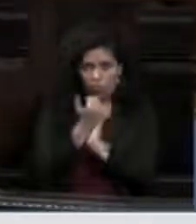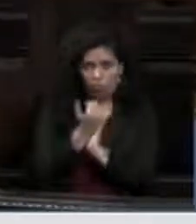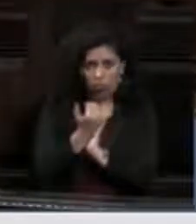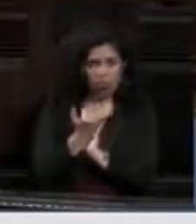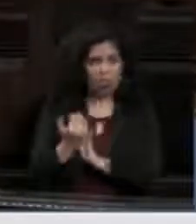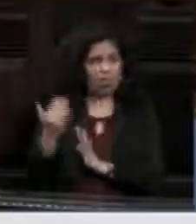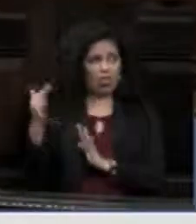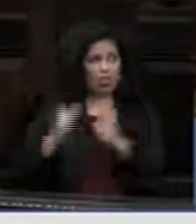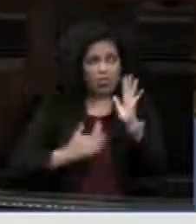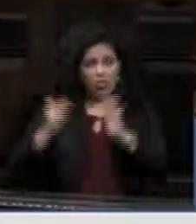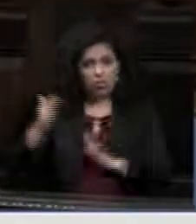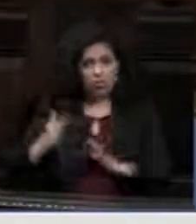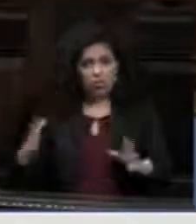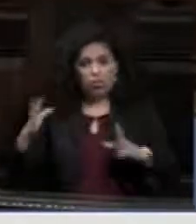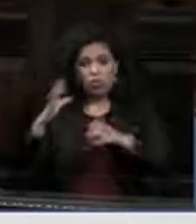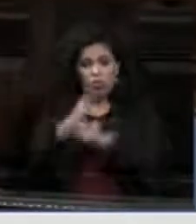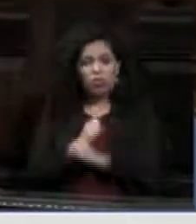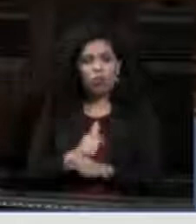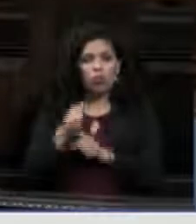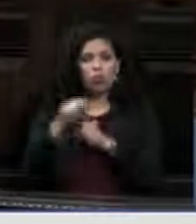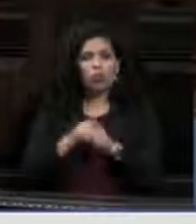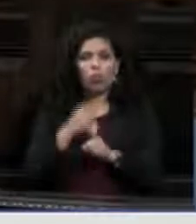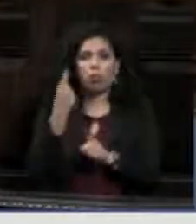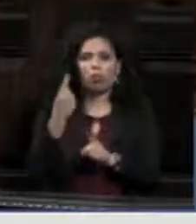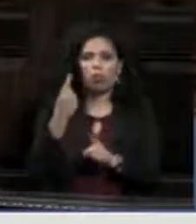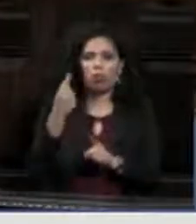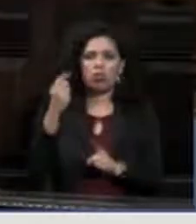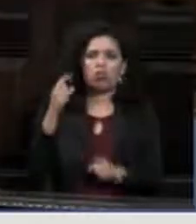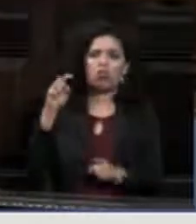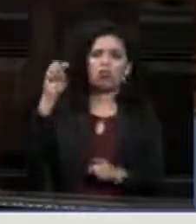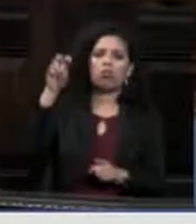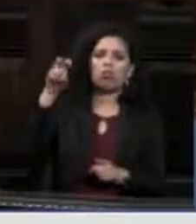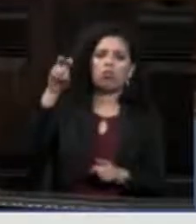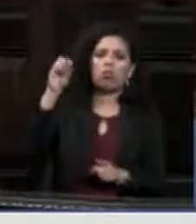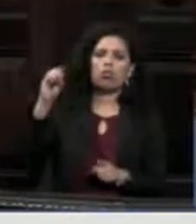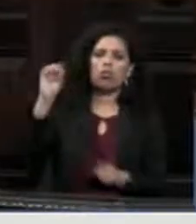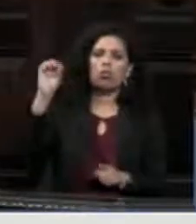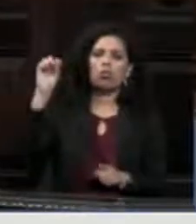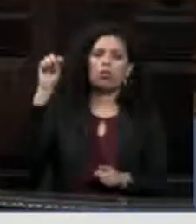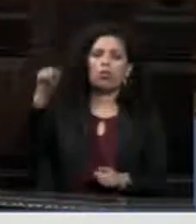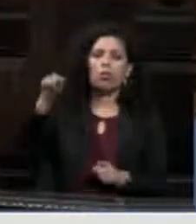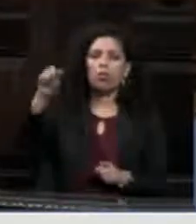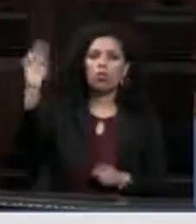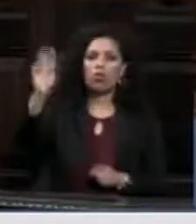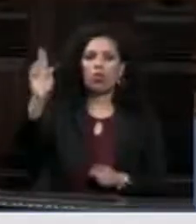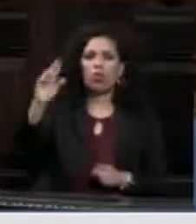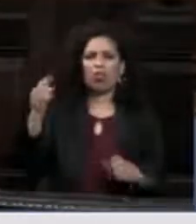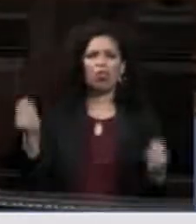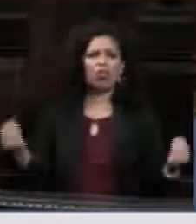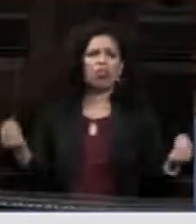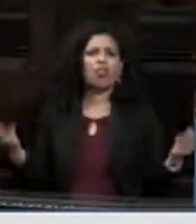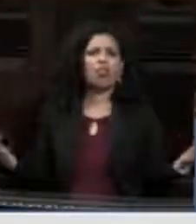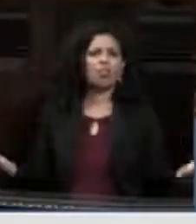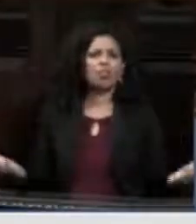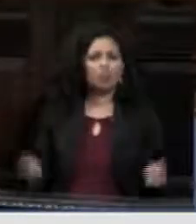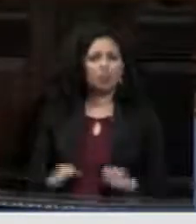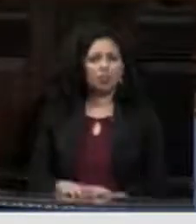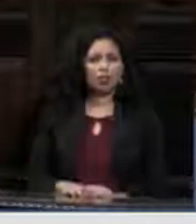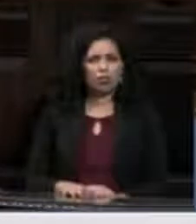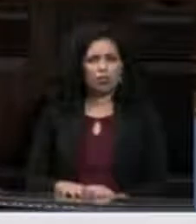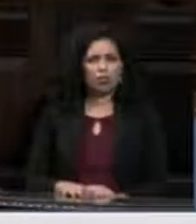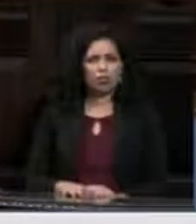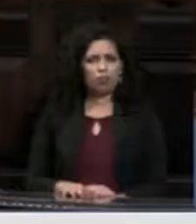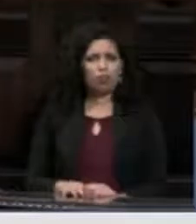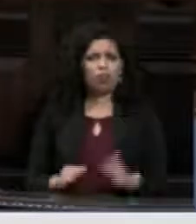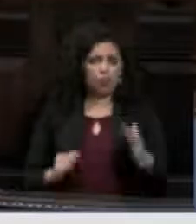remunerações que chegam a R$50 mil por mês. Nós temos que aprovar um teto no Estado do Rio de Janeiro que